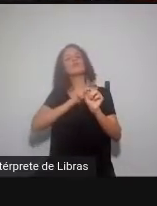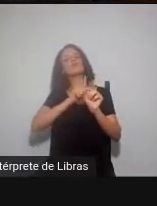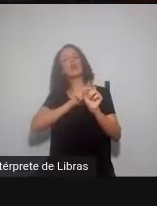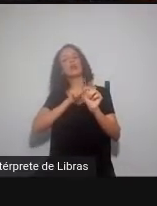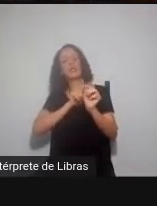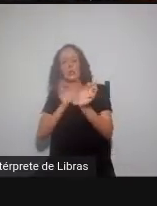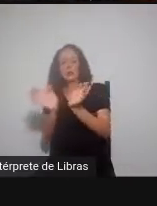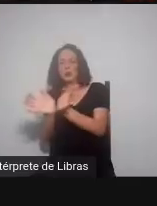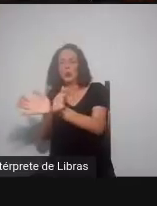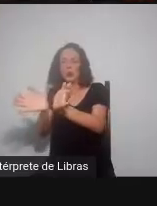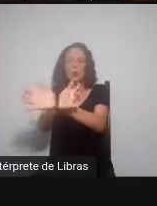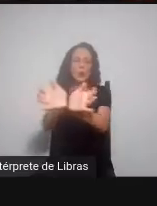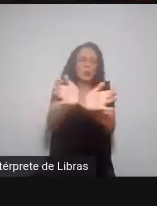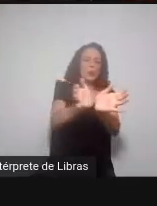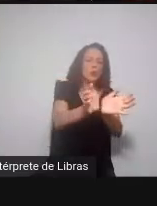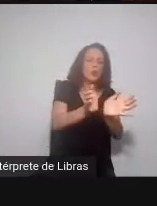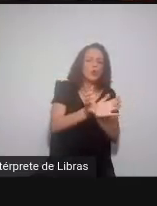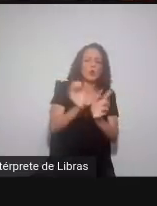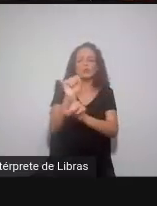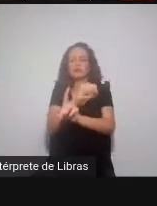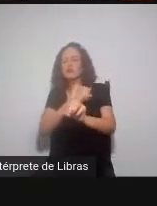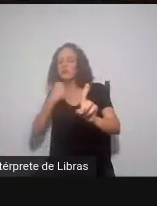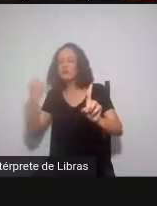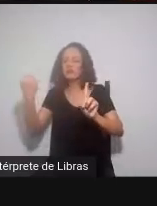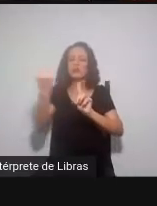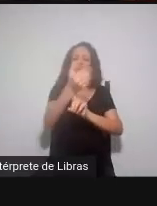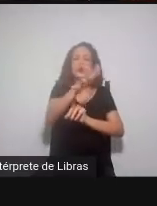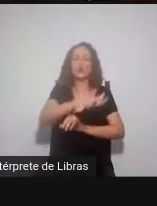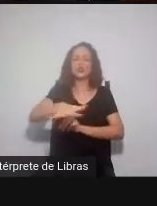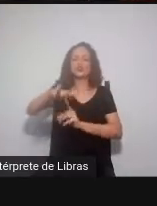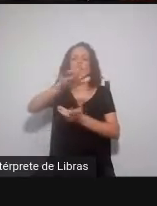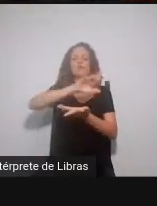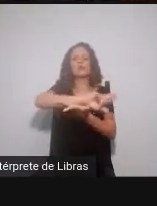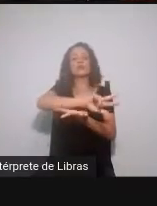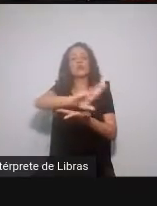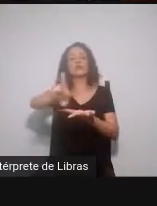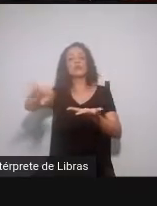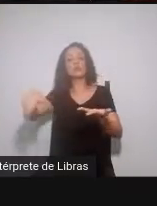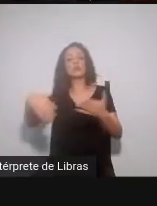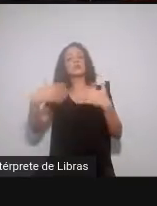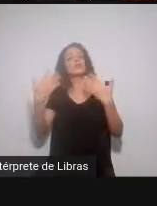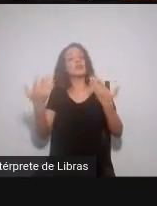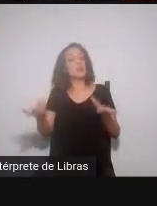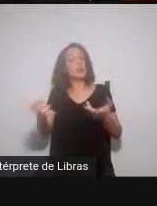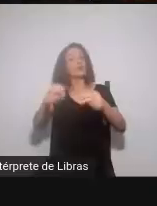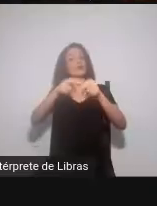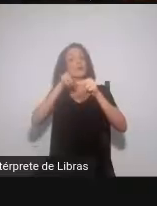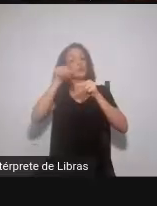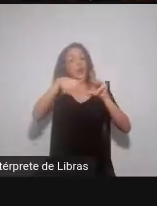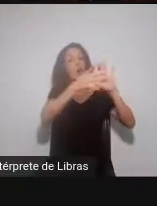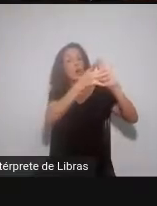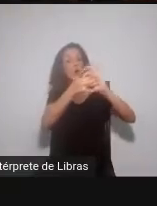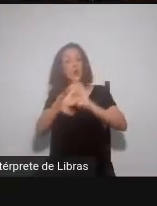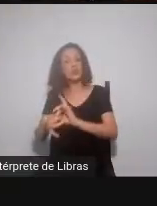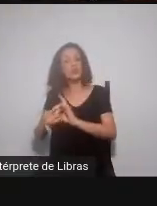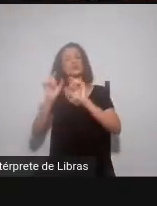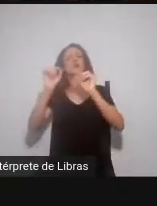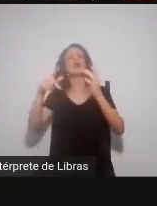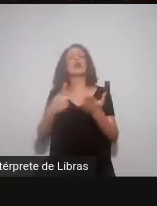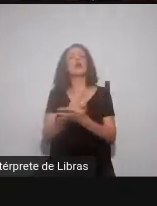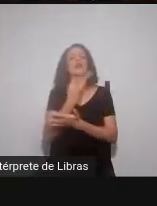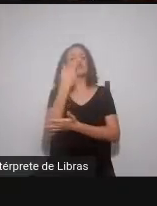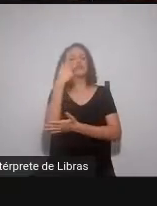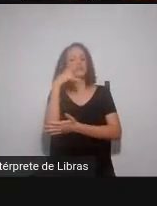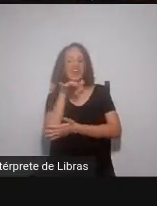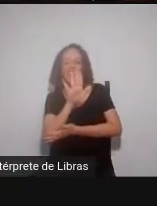grupos sociais. E é neste contexto de inserção na cultura escrita que as crianças reconhecem a importância